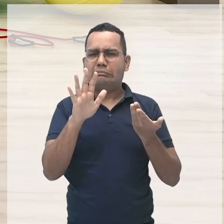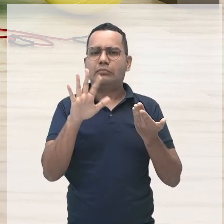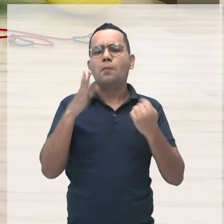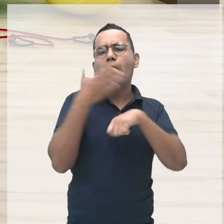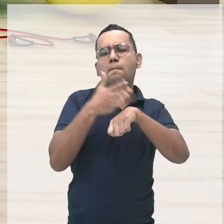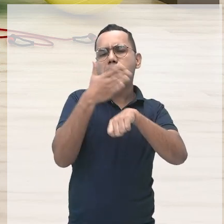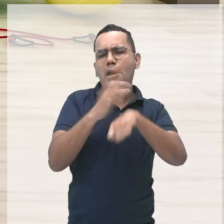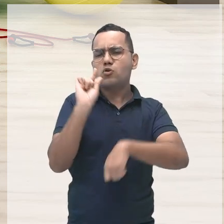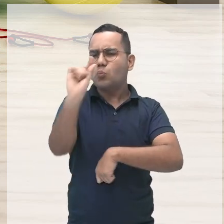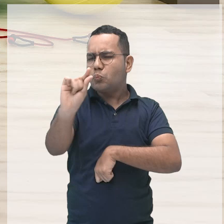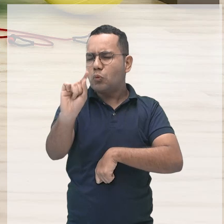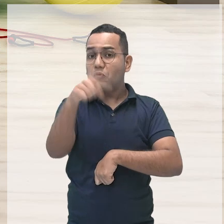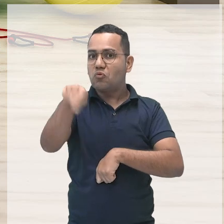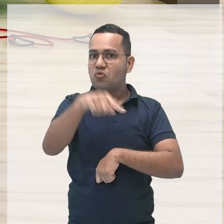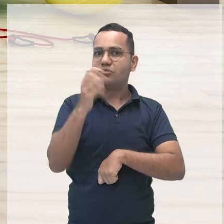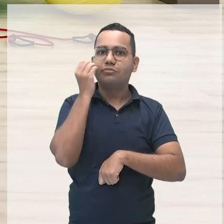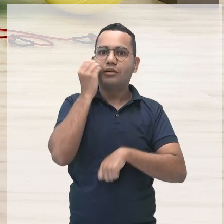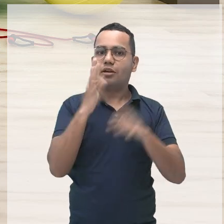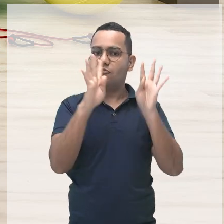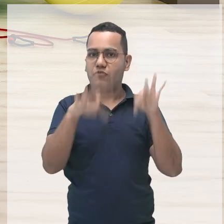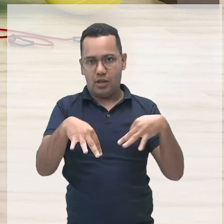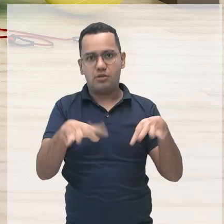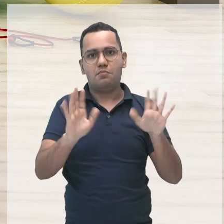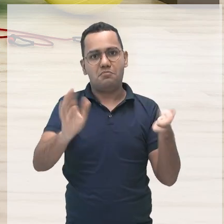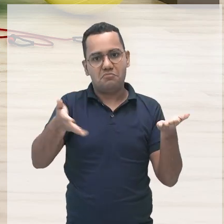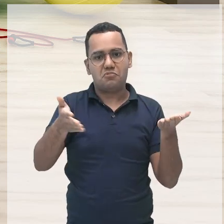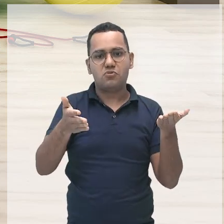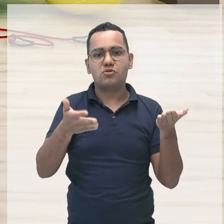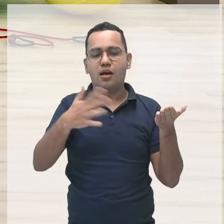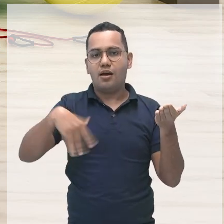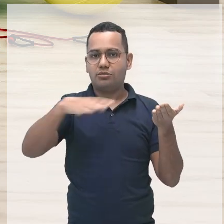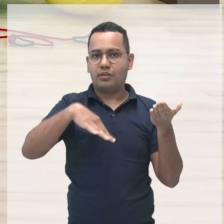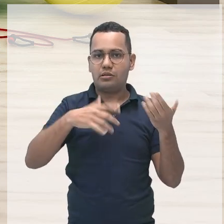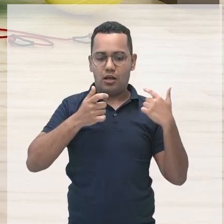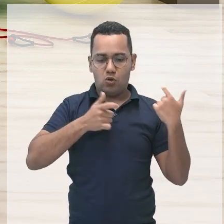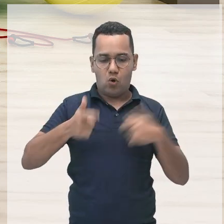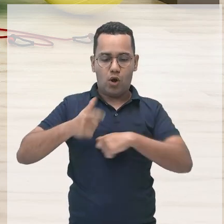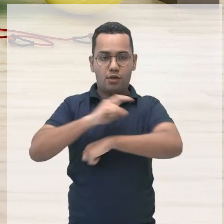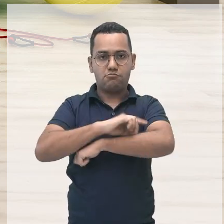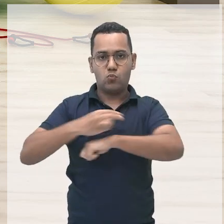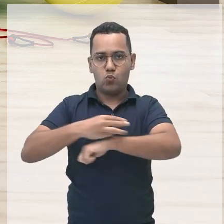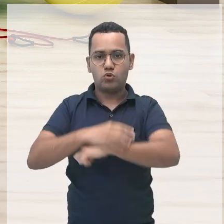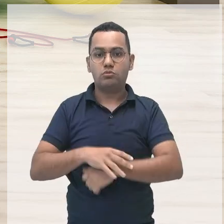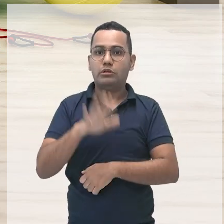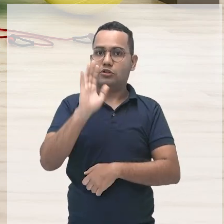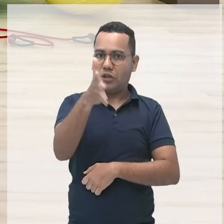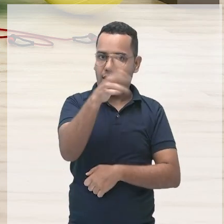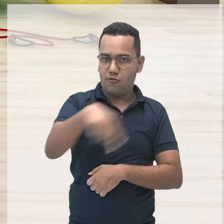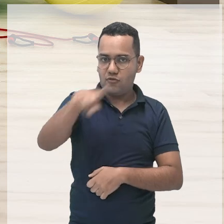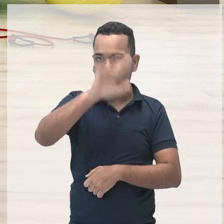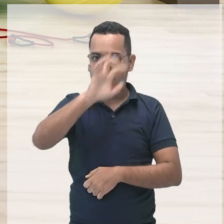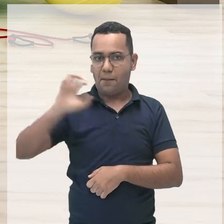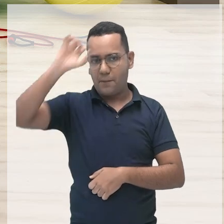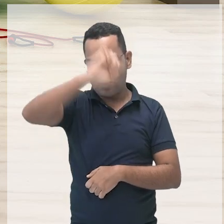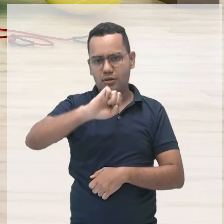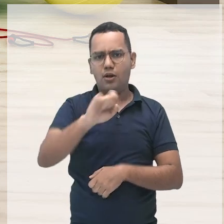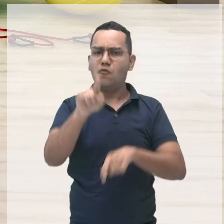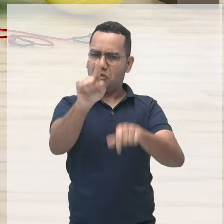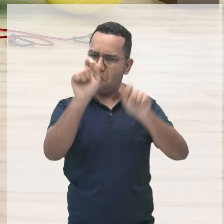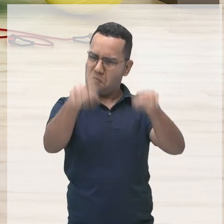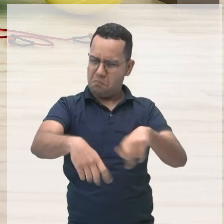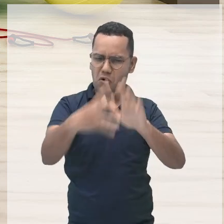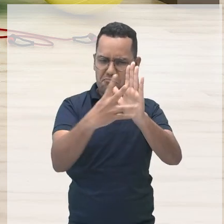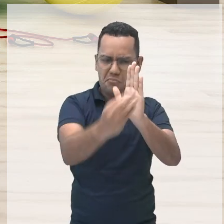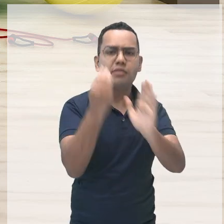do que é uma ginástica localizada, uma sessão de ginástica localizada. E agora que vocês aprenderam esses exercícios, vocês podem